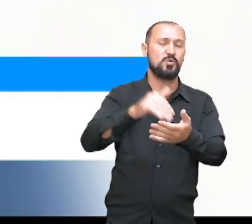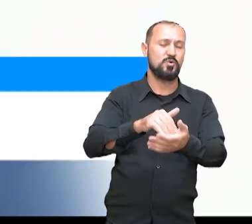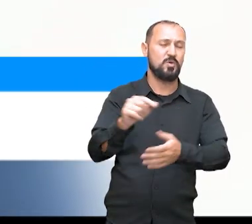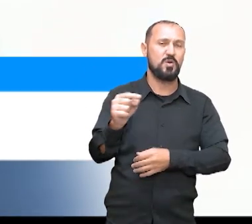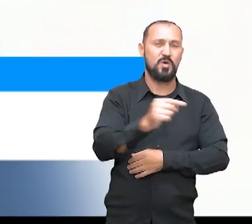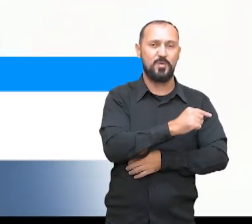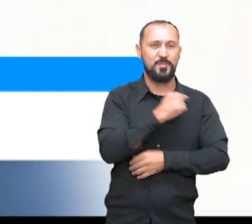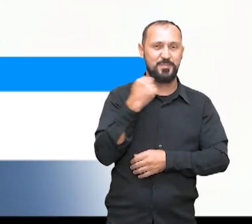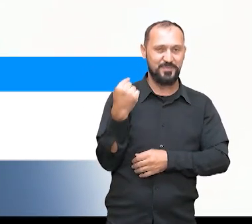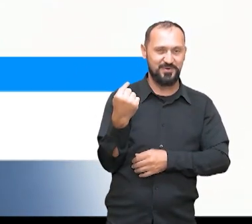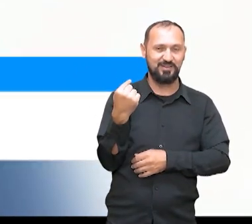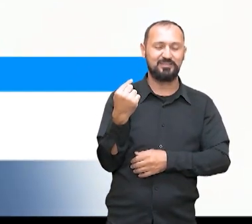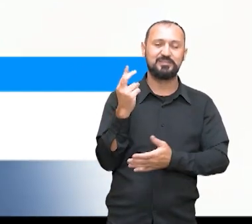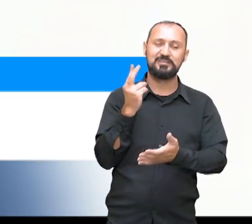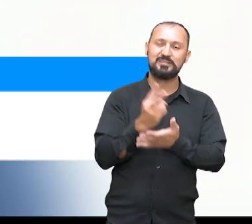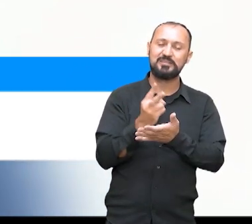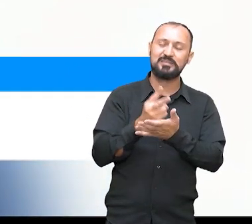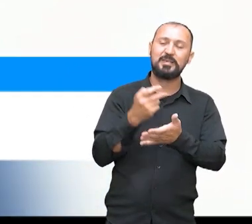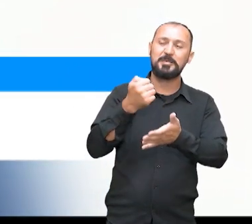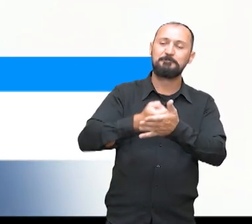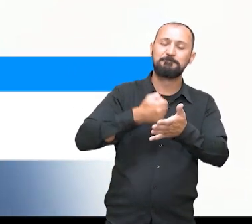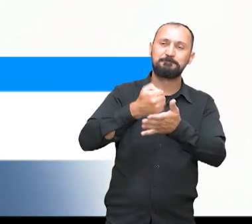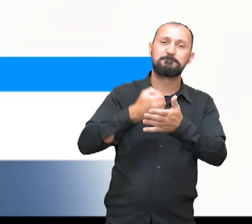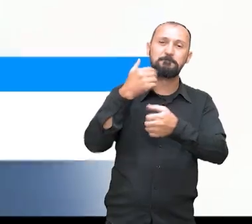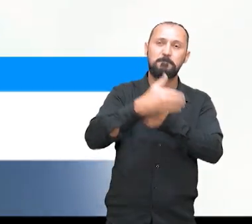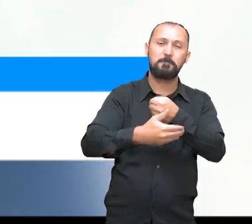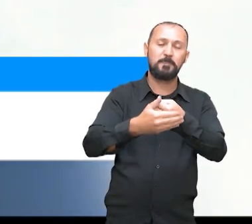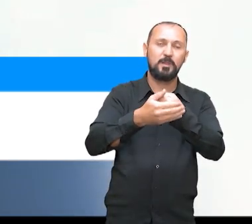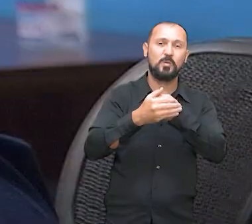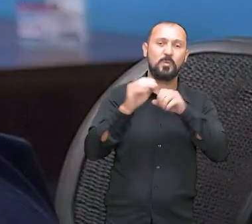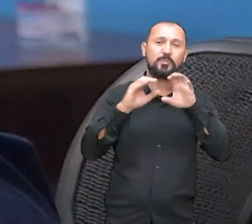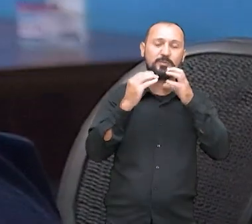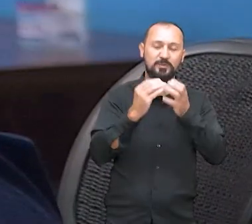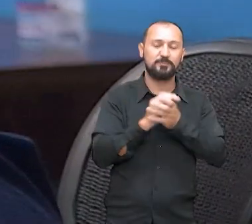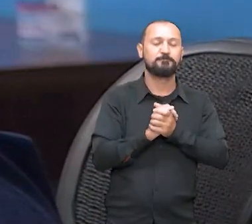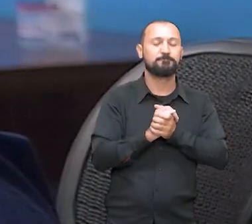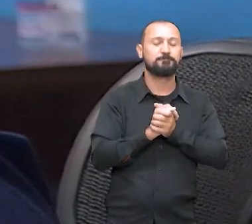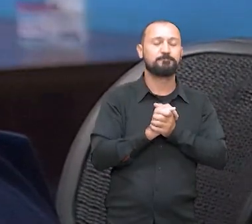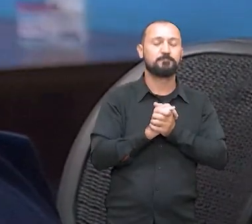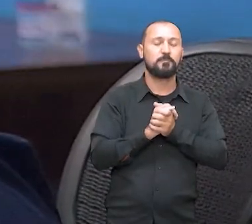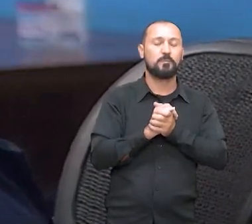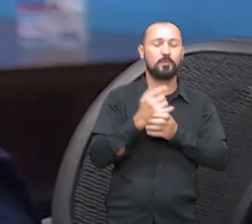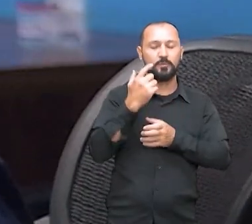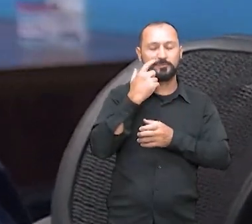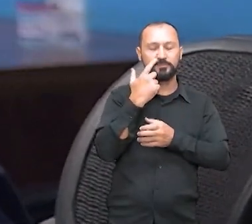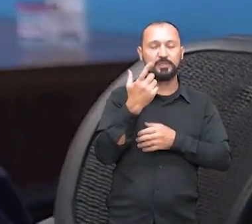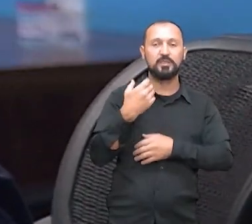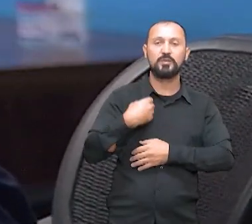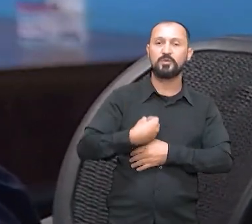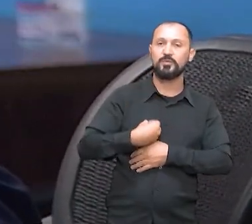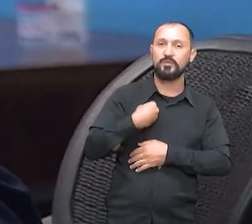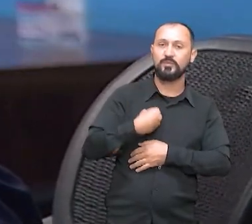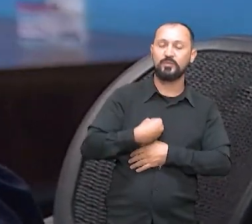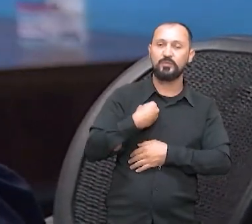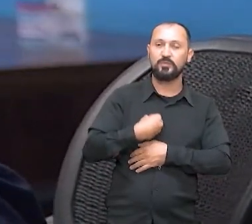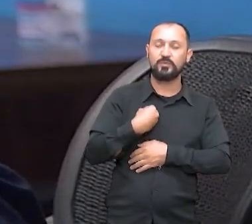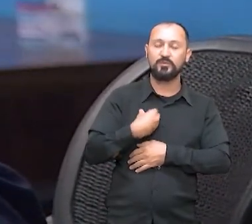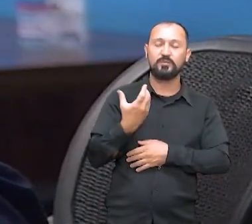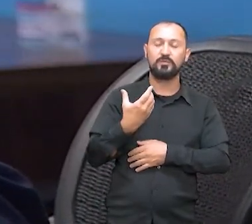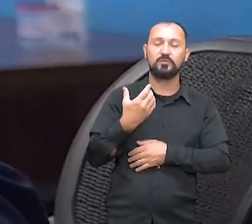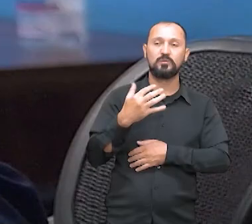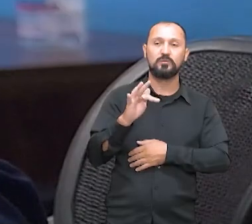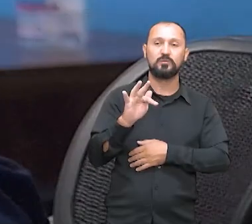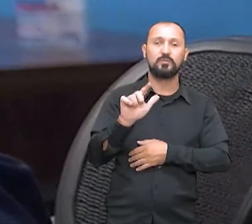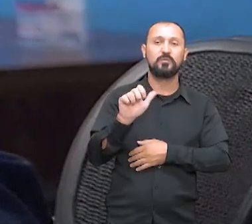último dia defendendo essa comunidade. O Cabo Almir vive no nosso coração, vive através da vida do Flávio,